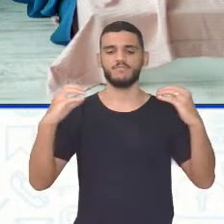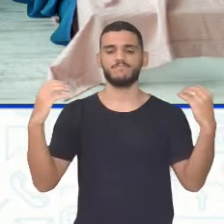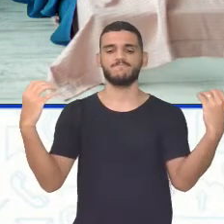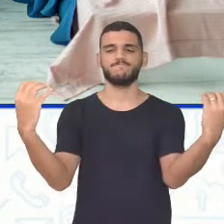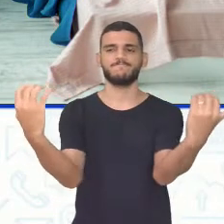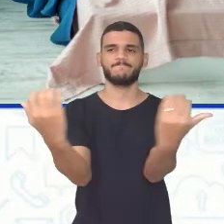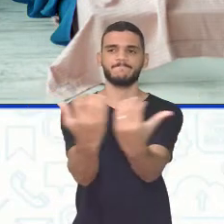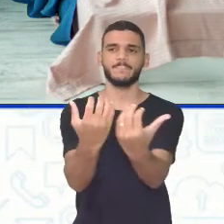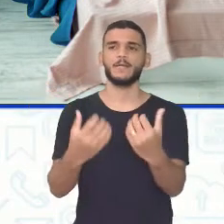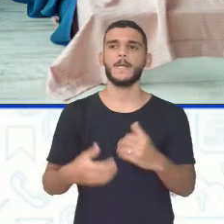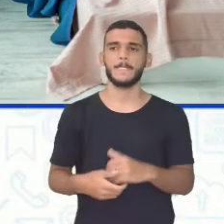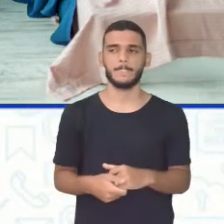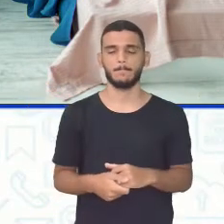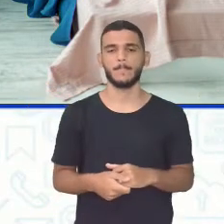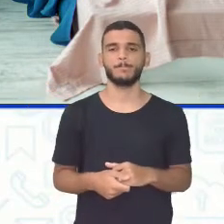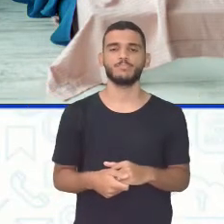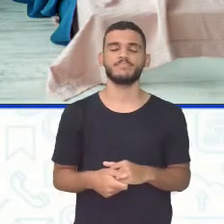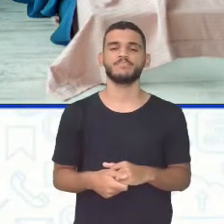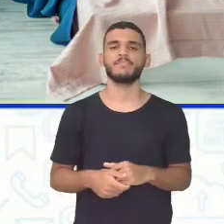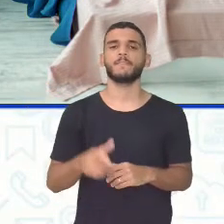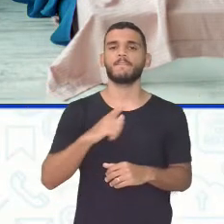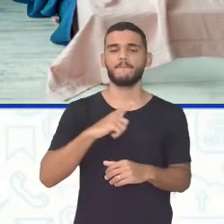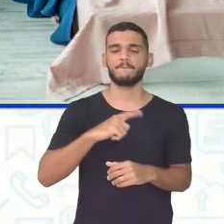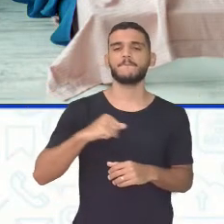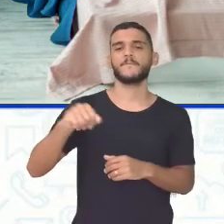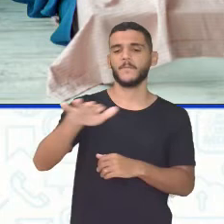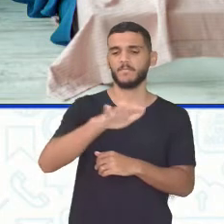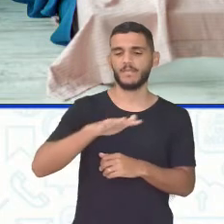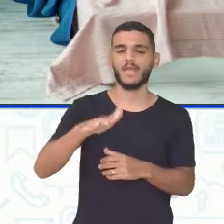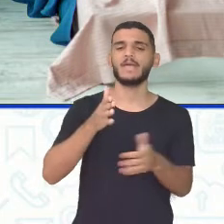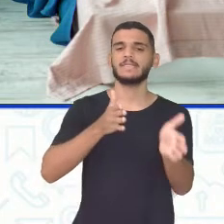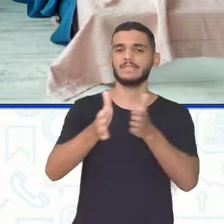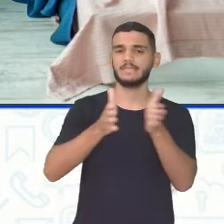e um espaço também muito bem descrito, né? A gente tem